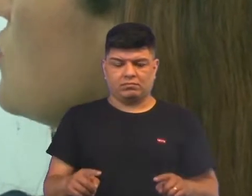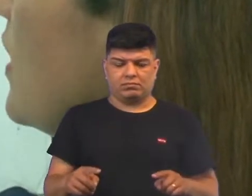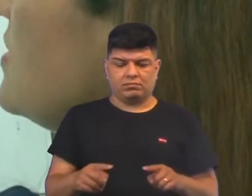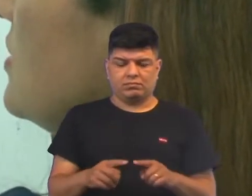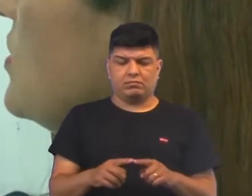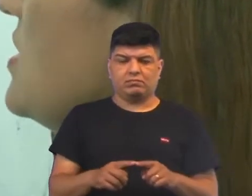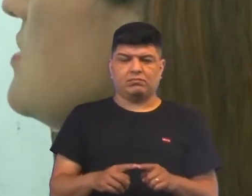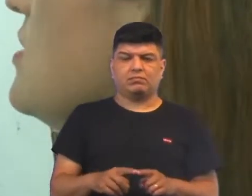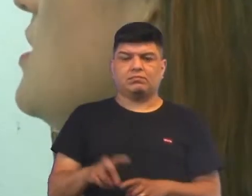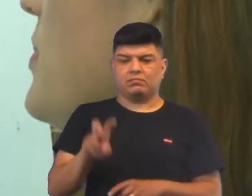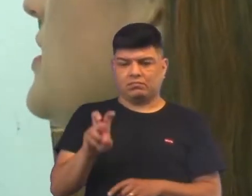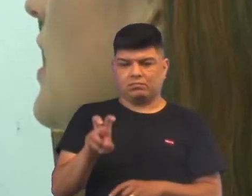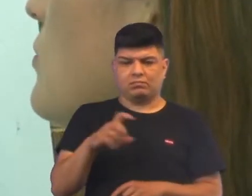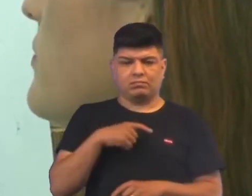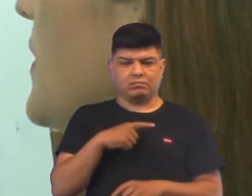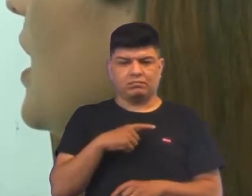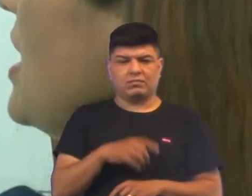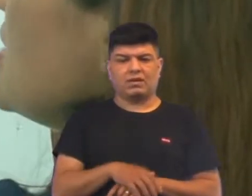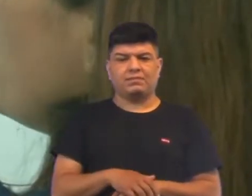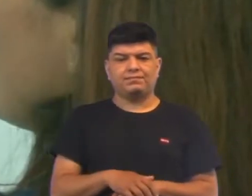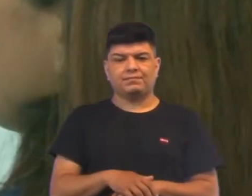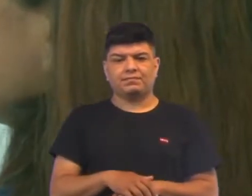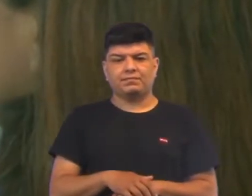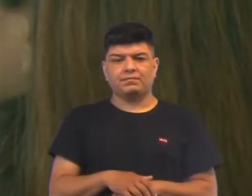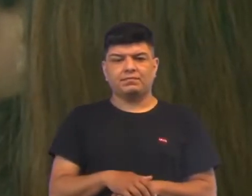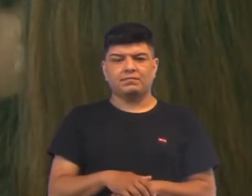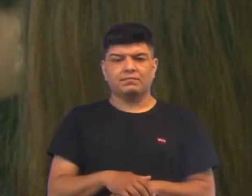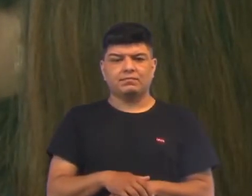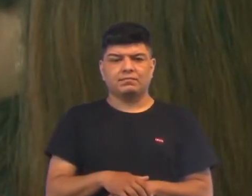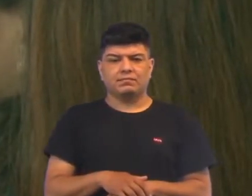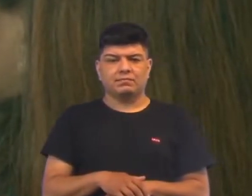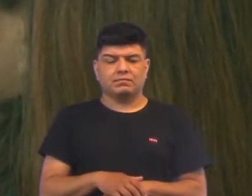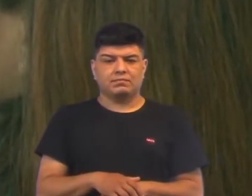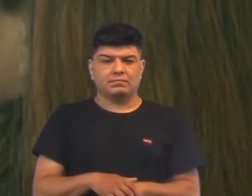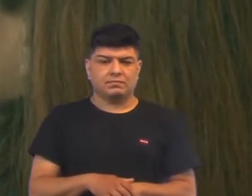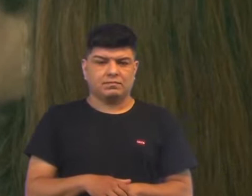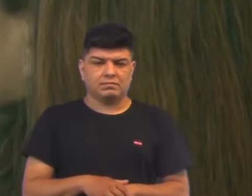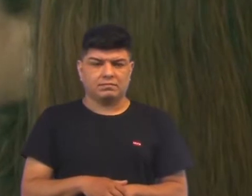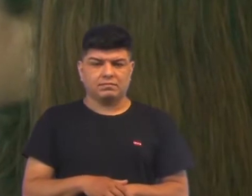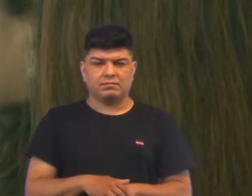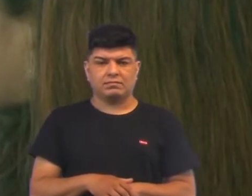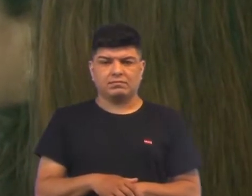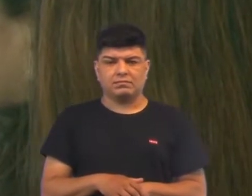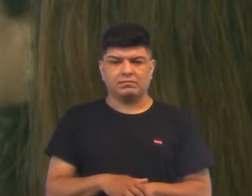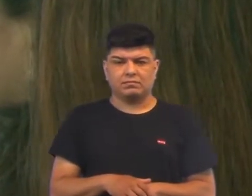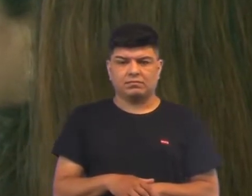2, 3, 4, 5, isso, pentágono. Se eu pegar essa reta aqui, ó,